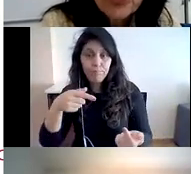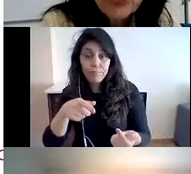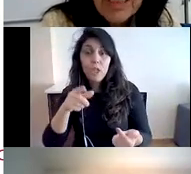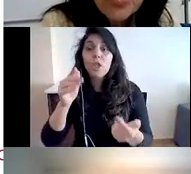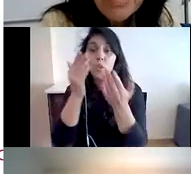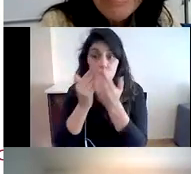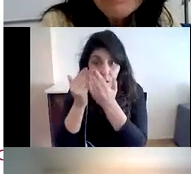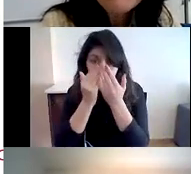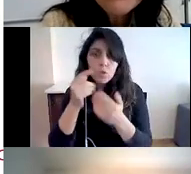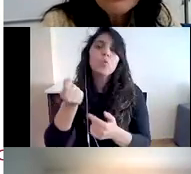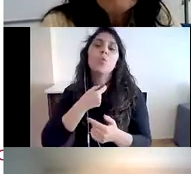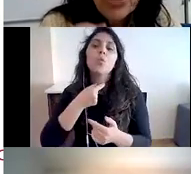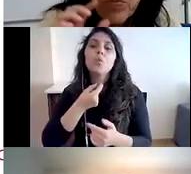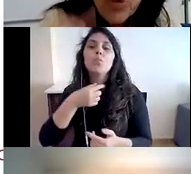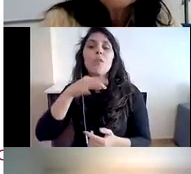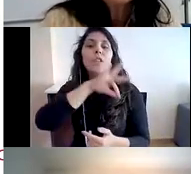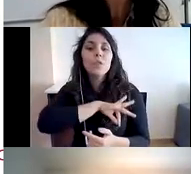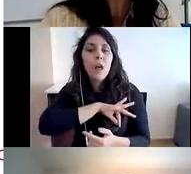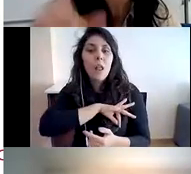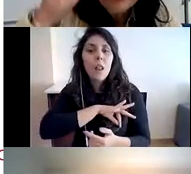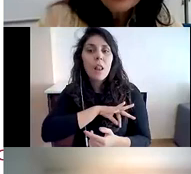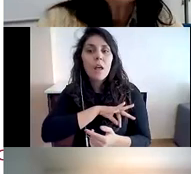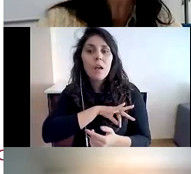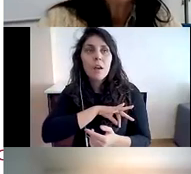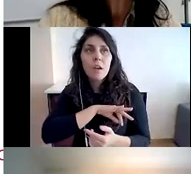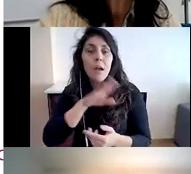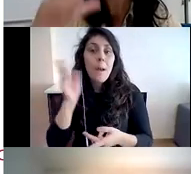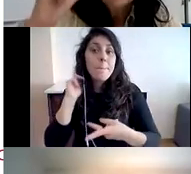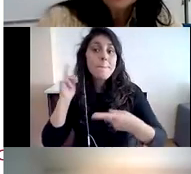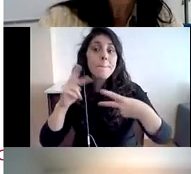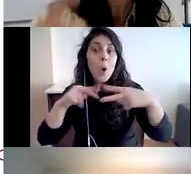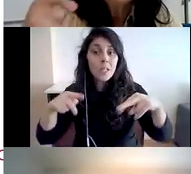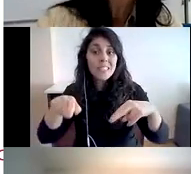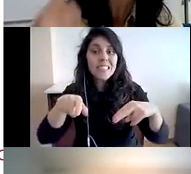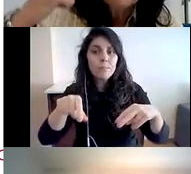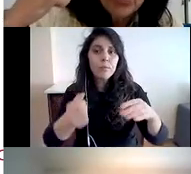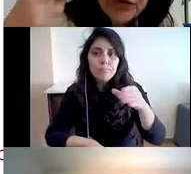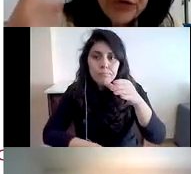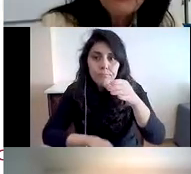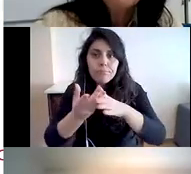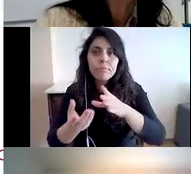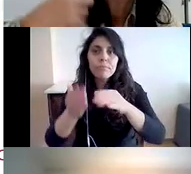cursos profissionais a trazer para o município este debate como uma